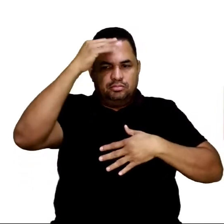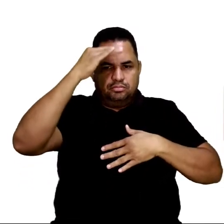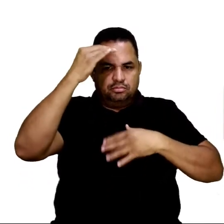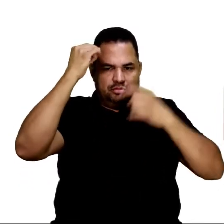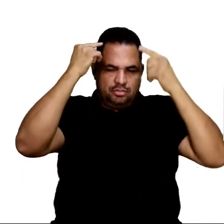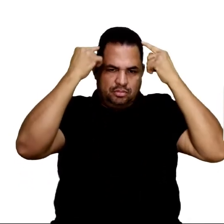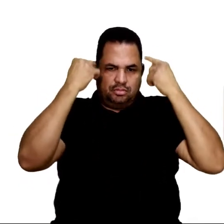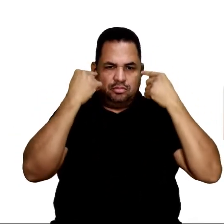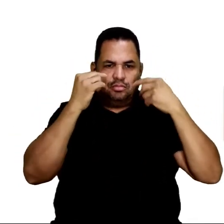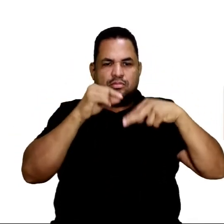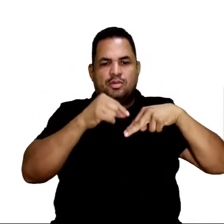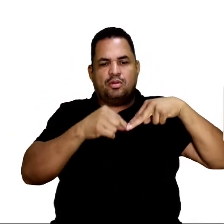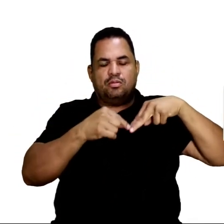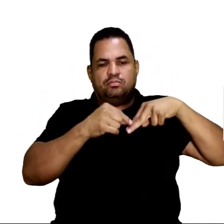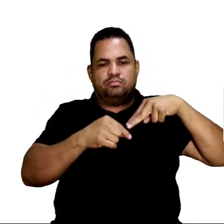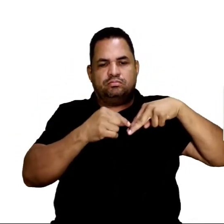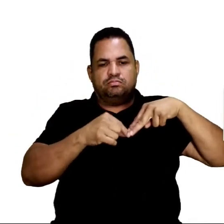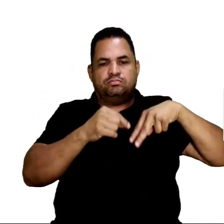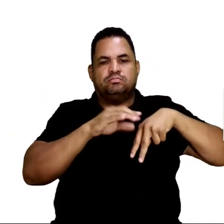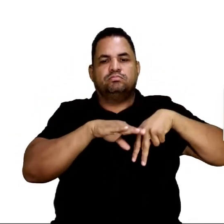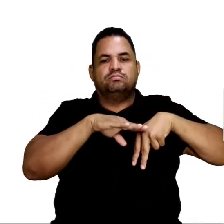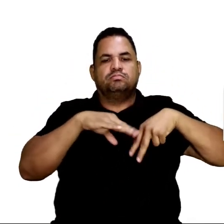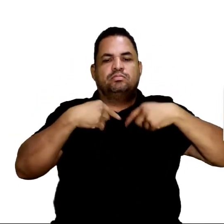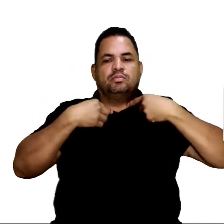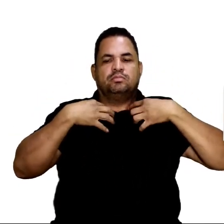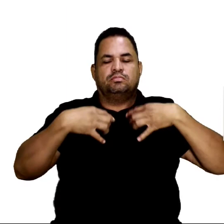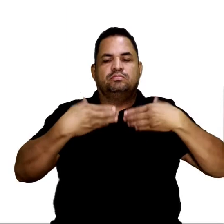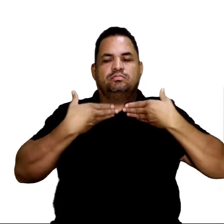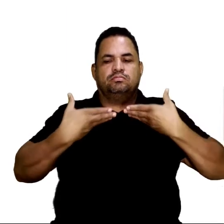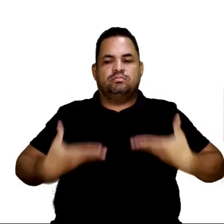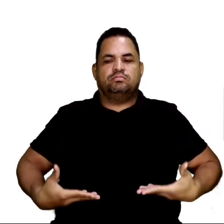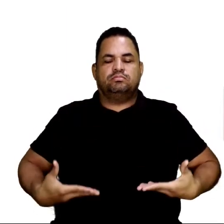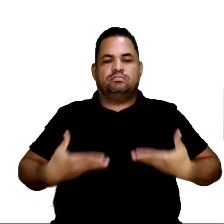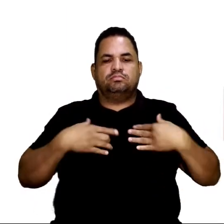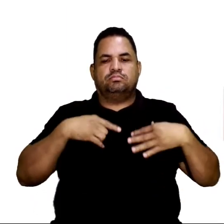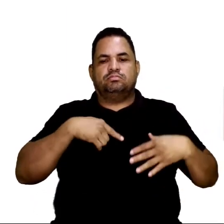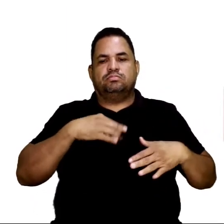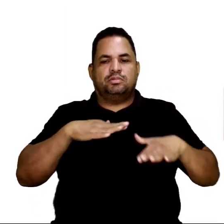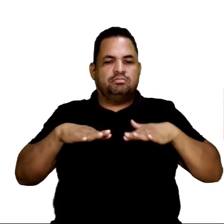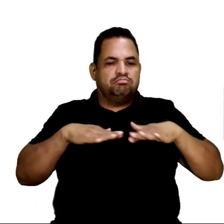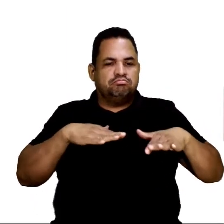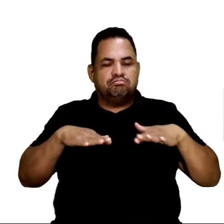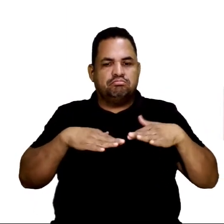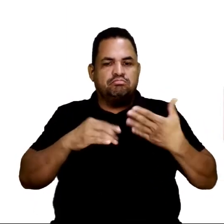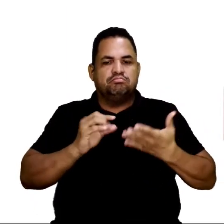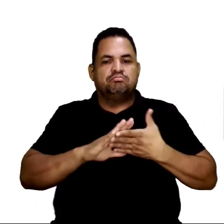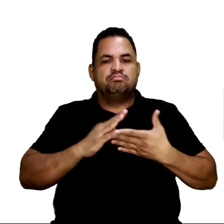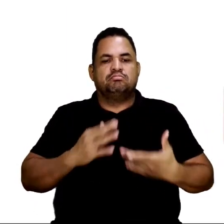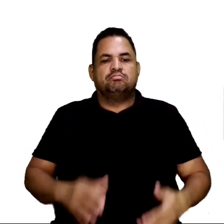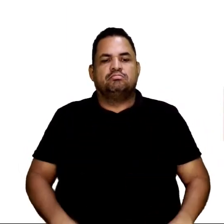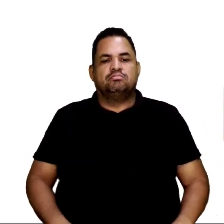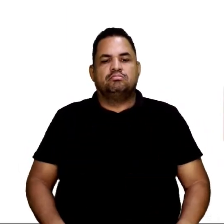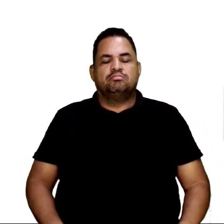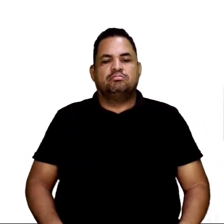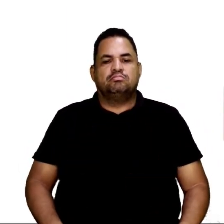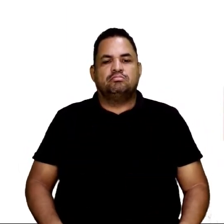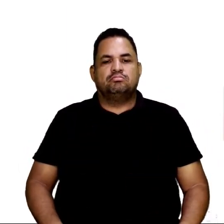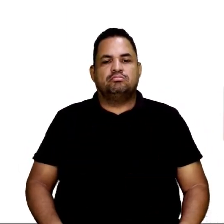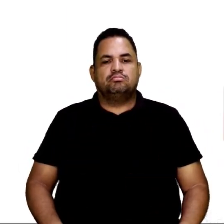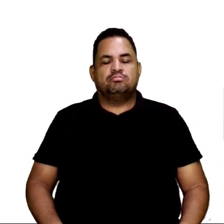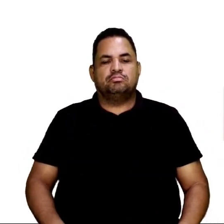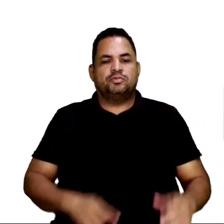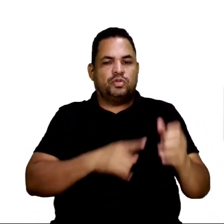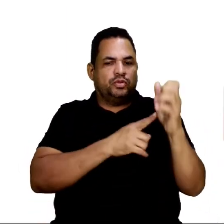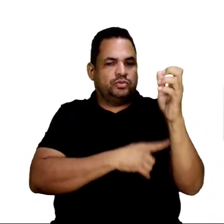pezinhos, o tronco, a cabecinha. Ele vai começar a fazer pequenos movimentos, tá bom? Os vasos